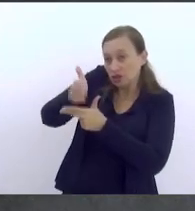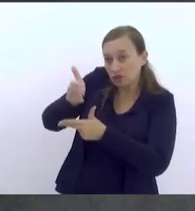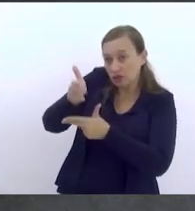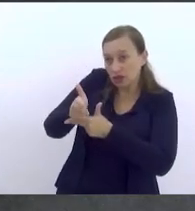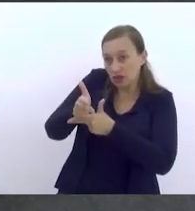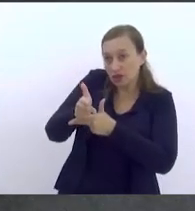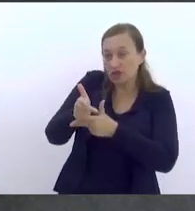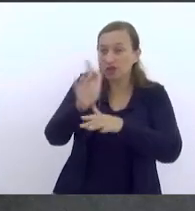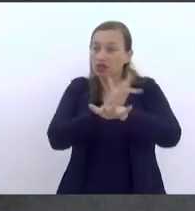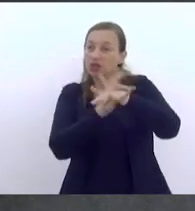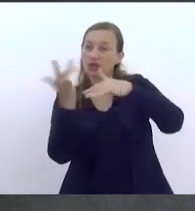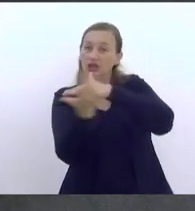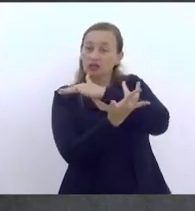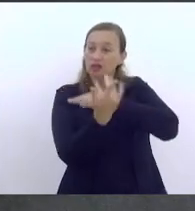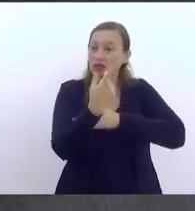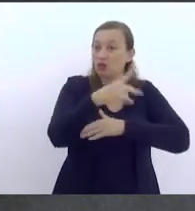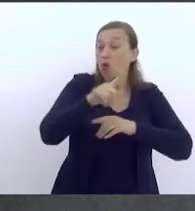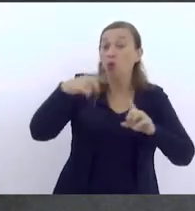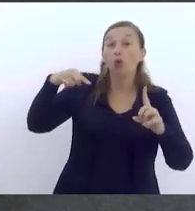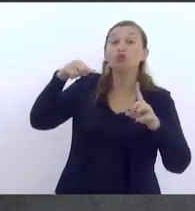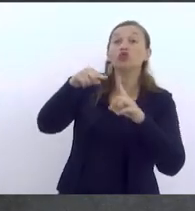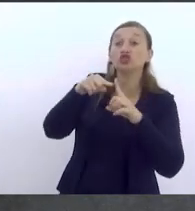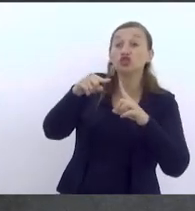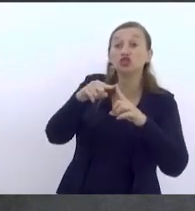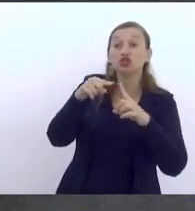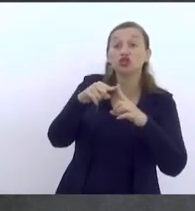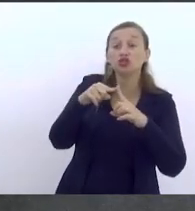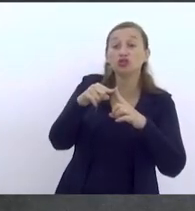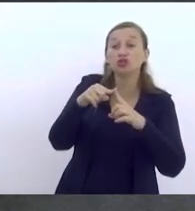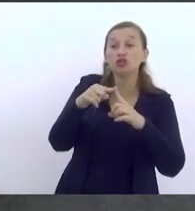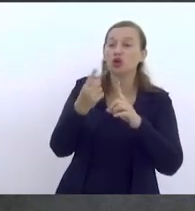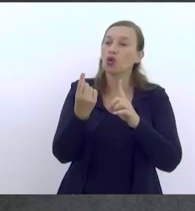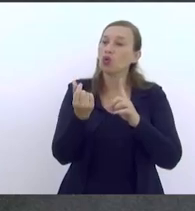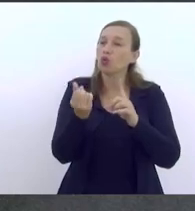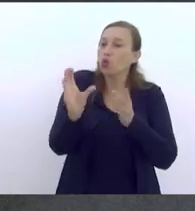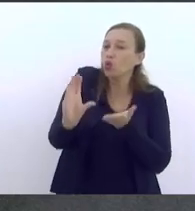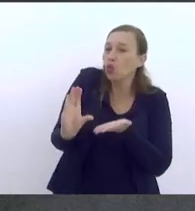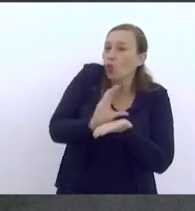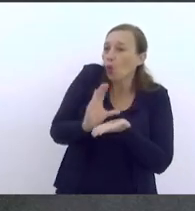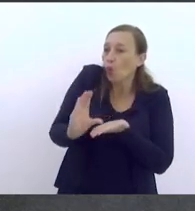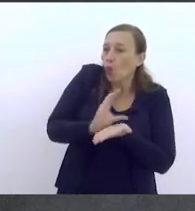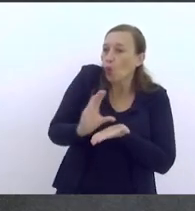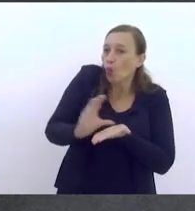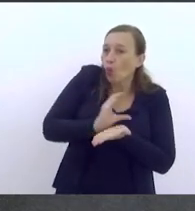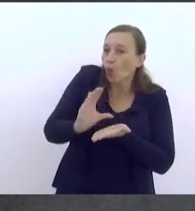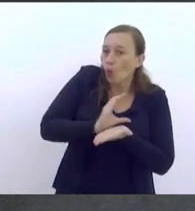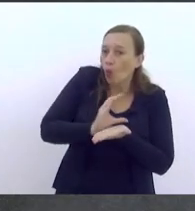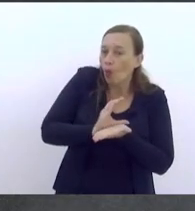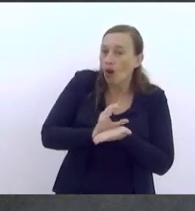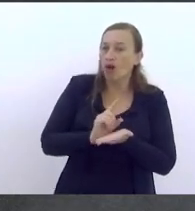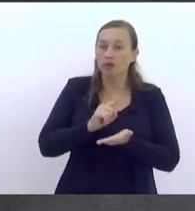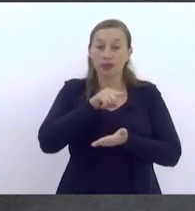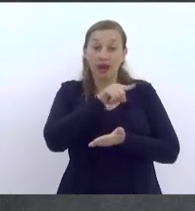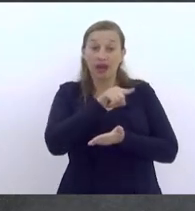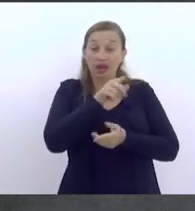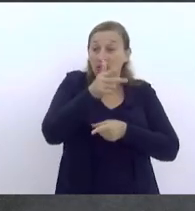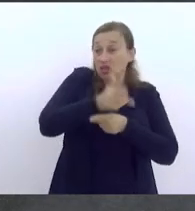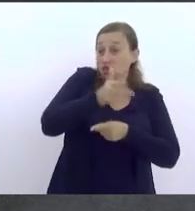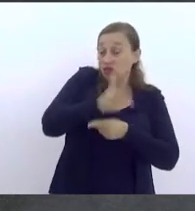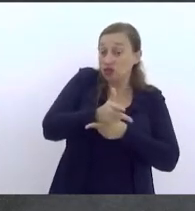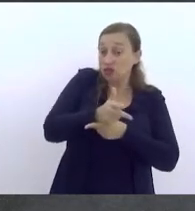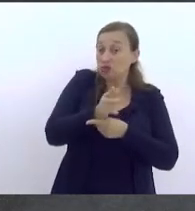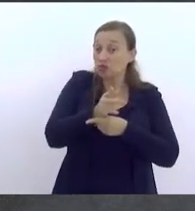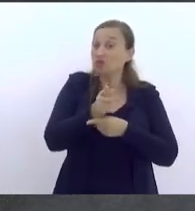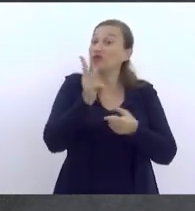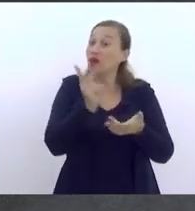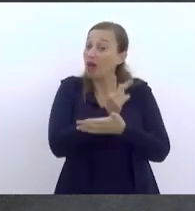redes sociais, com o objetivo de oferir lucro financeiro para aquela promoção daqueles vídeos infames